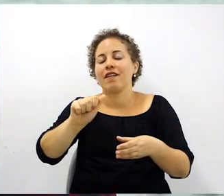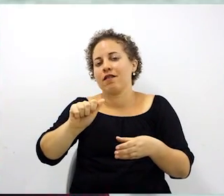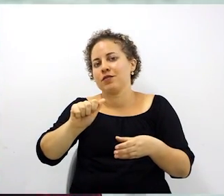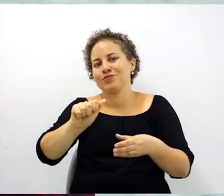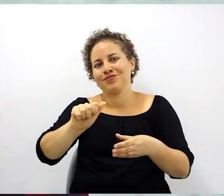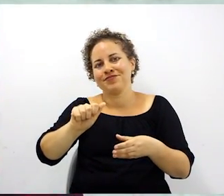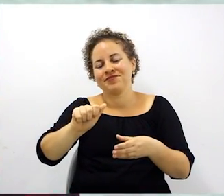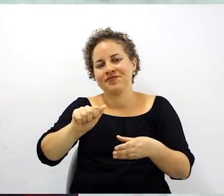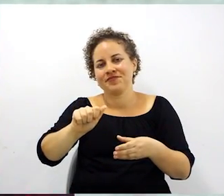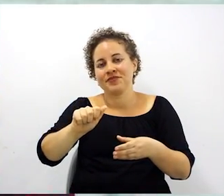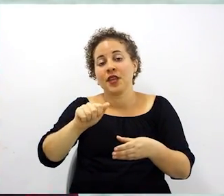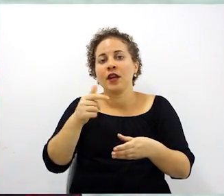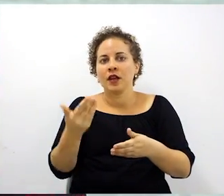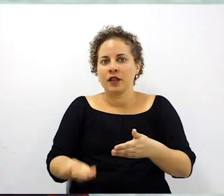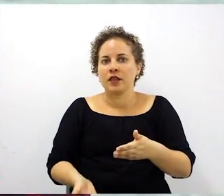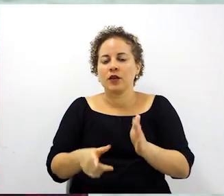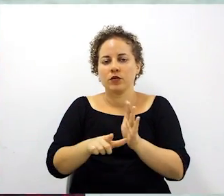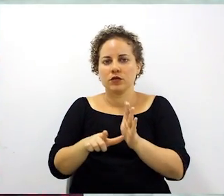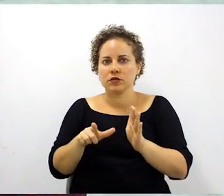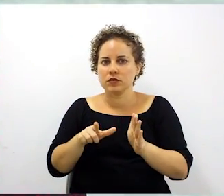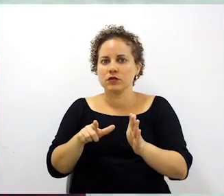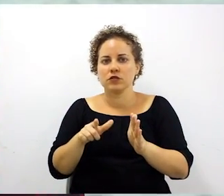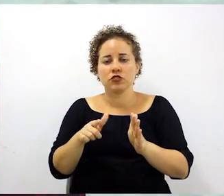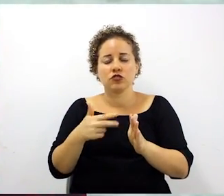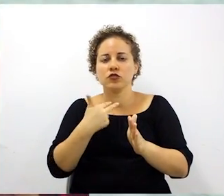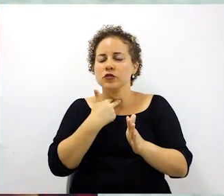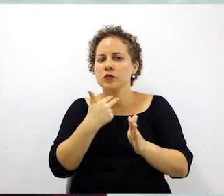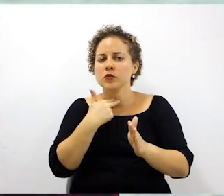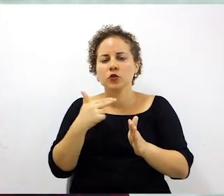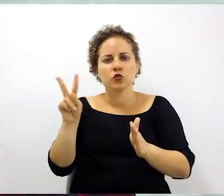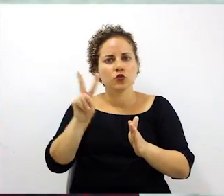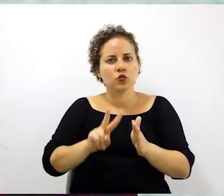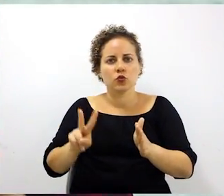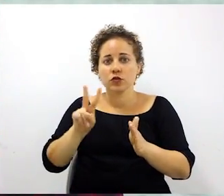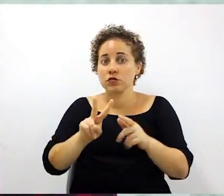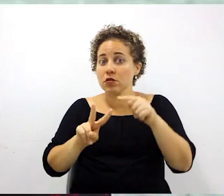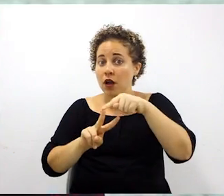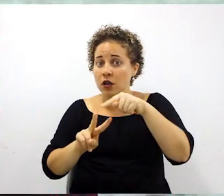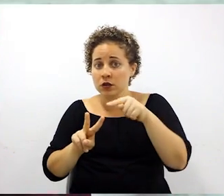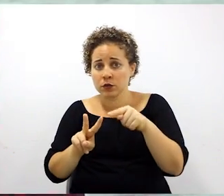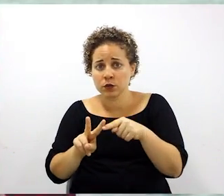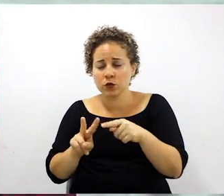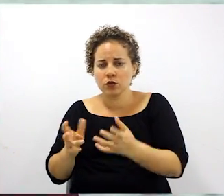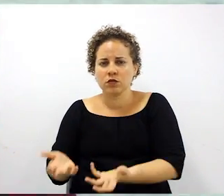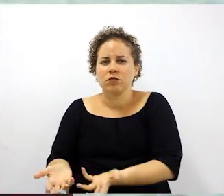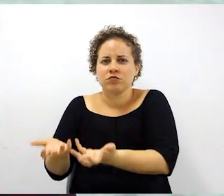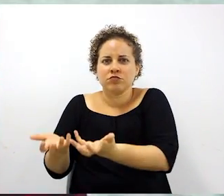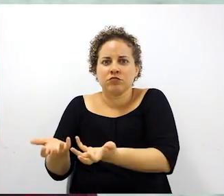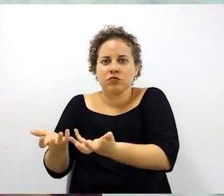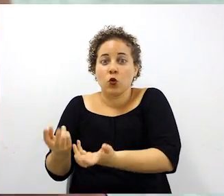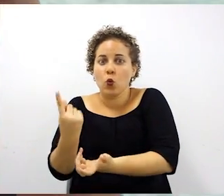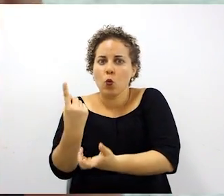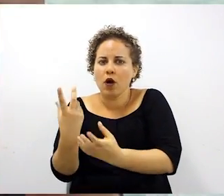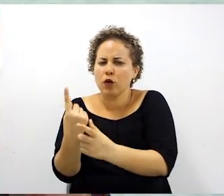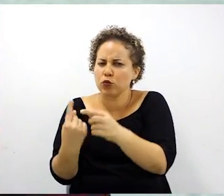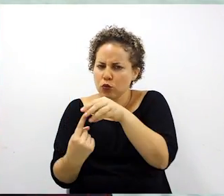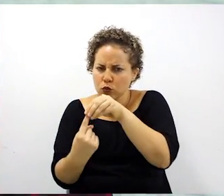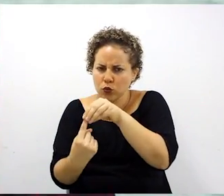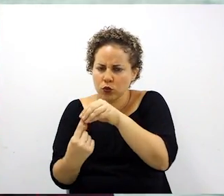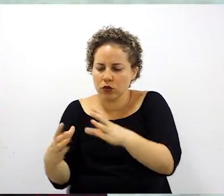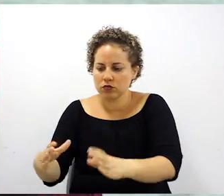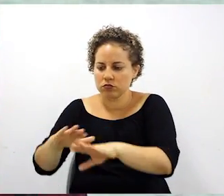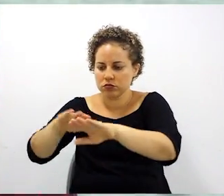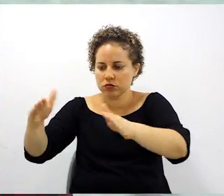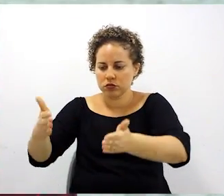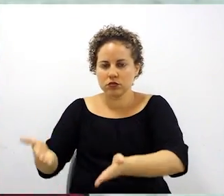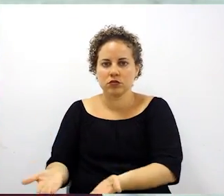Então, nós vemos que, de antemão, não deve-se utilizar 2 guindastes para erguer uma única carga. Todos os guindastes